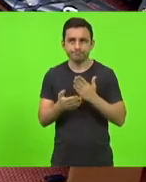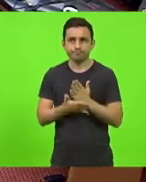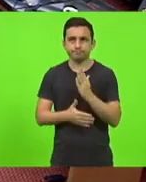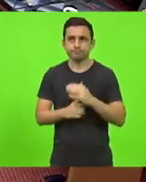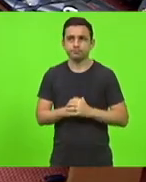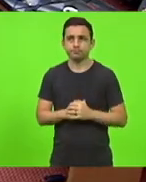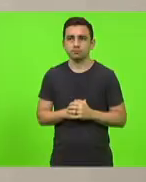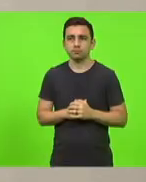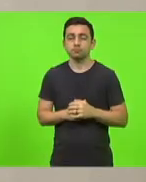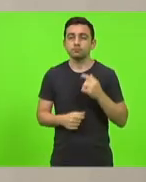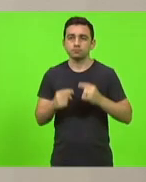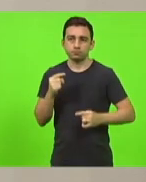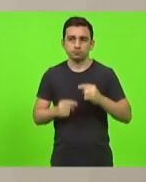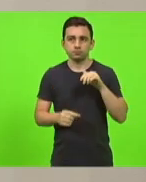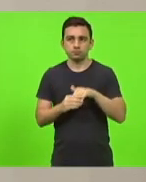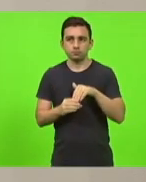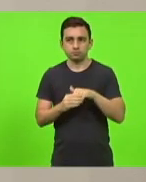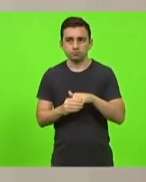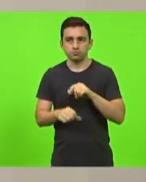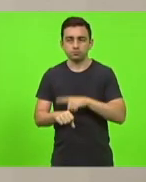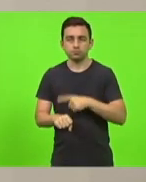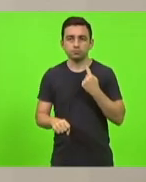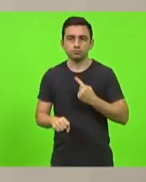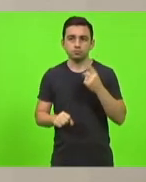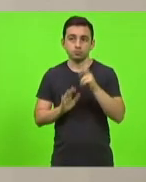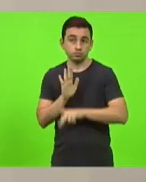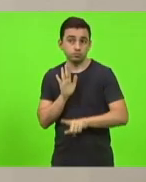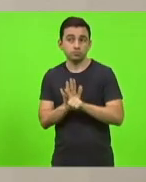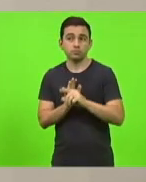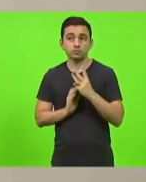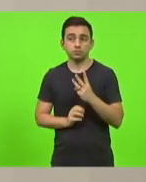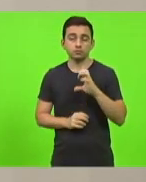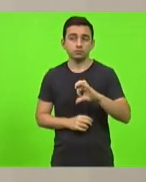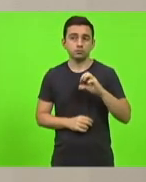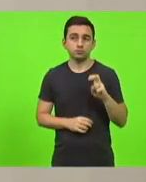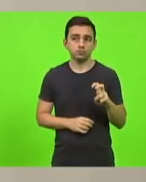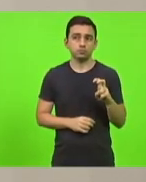unanimidade. Discussão e votação em turno único do projeto de lei